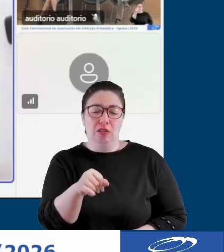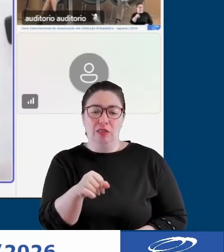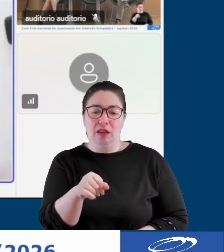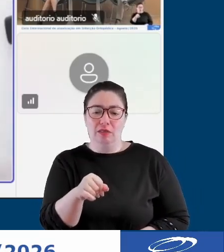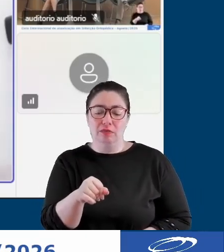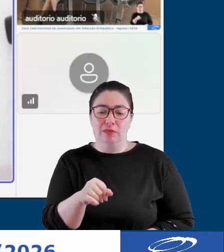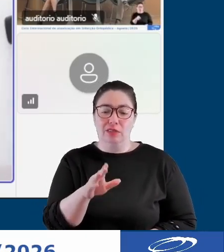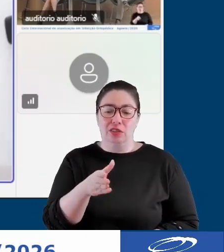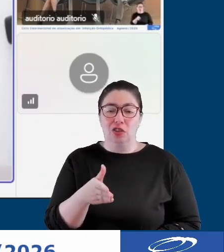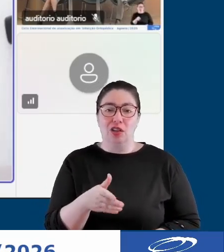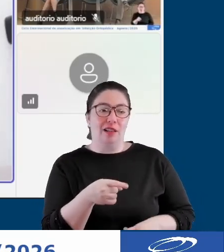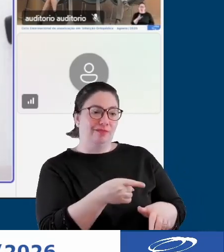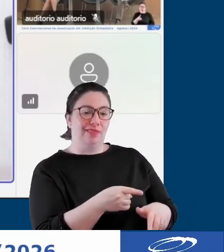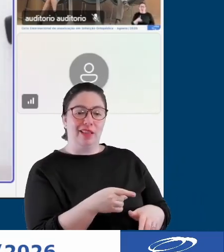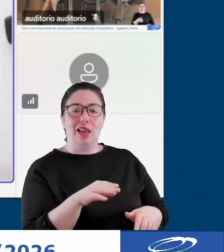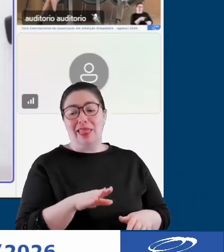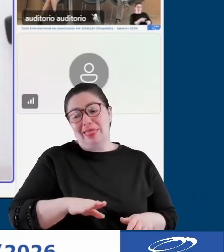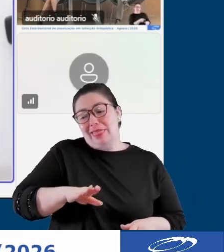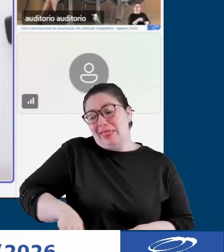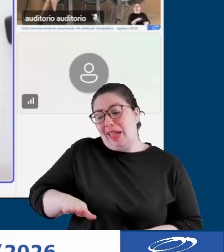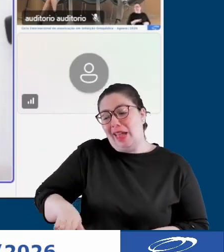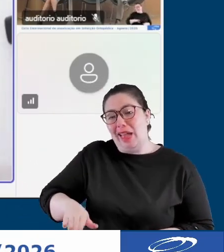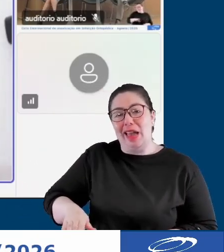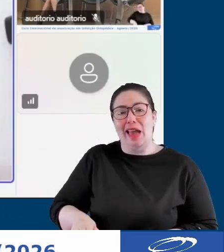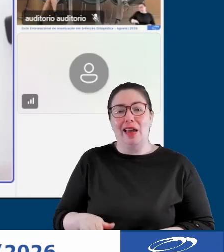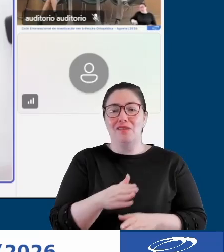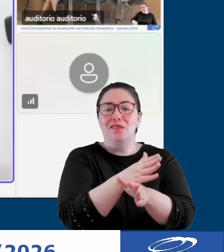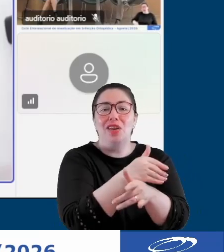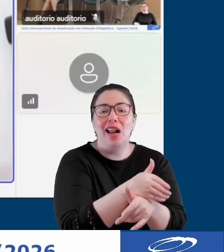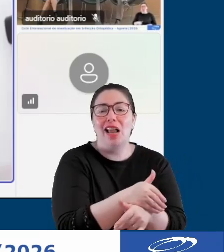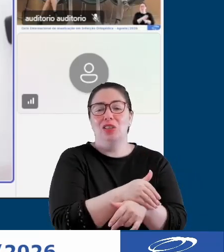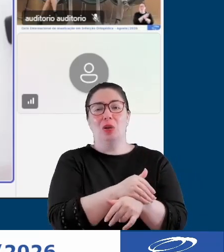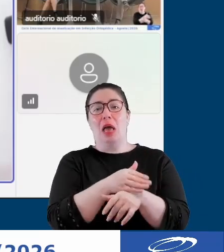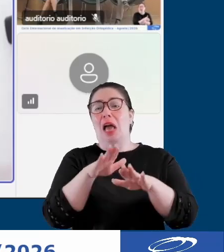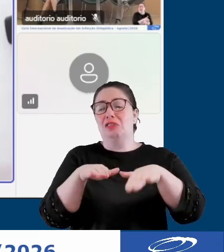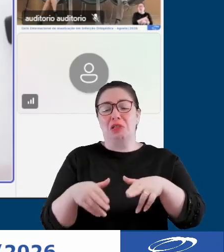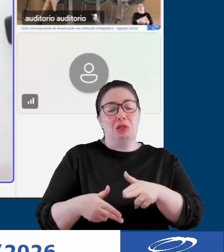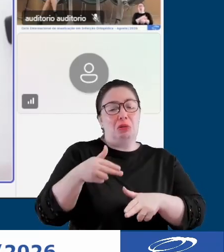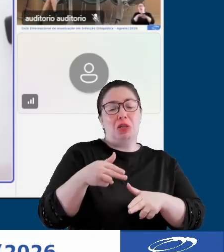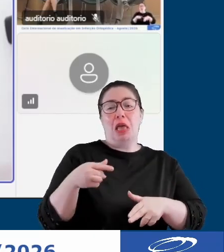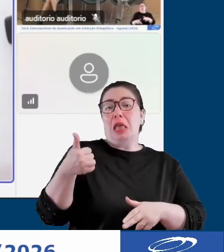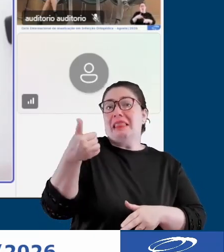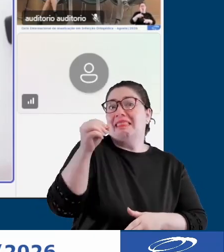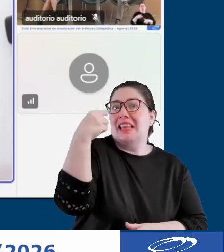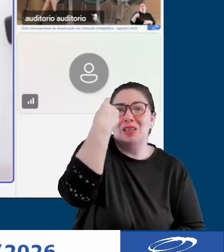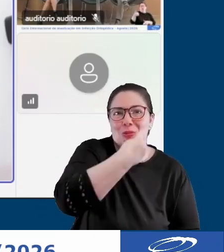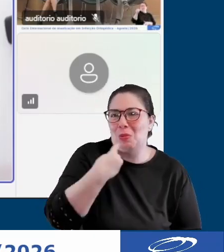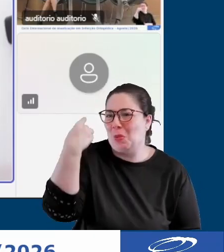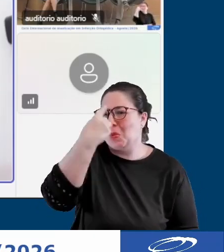que é muito mais frágil, numa cirurgia muito mais longa, às vezes 10 horas de cirurgia, com uma esfoliação enorme,